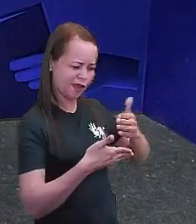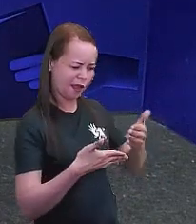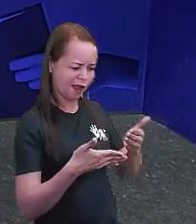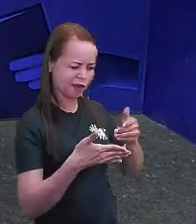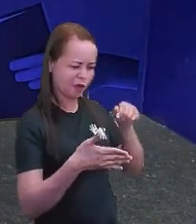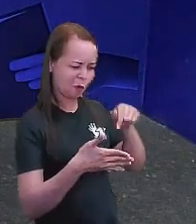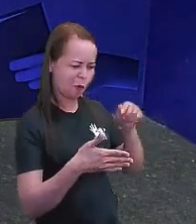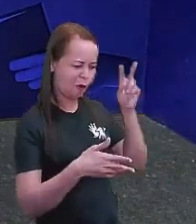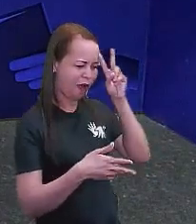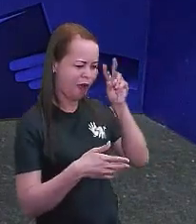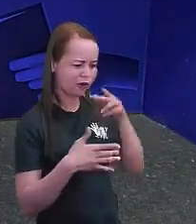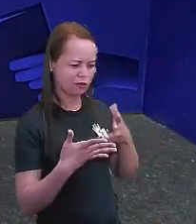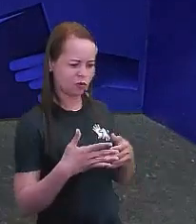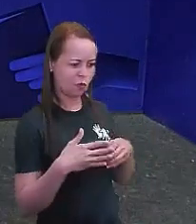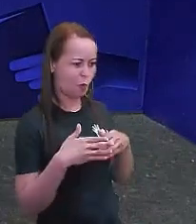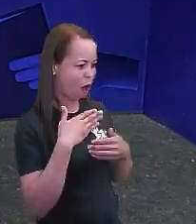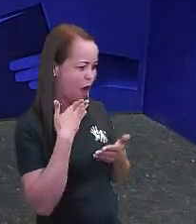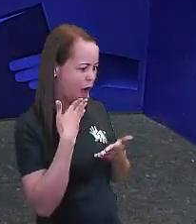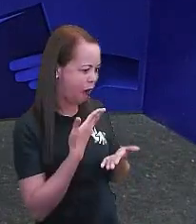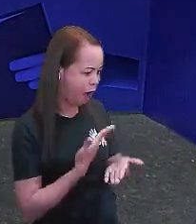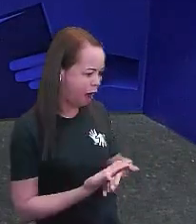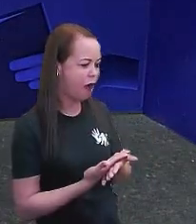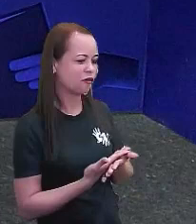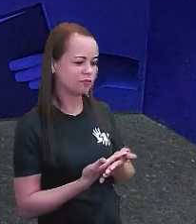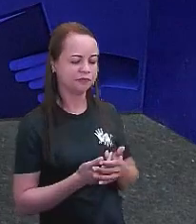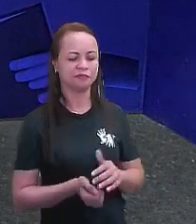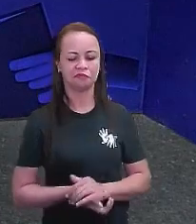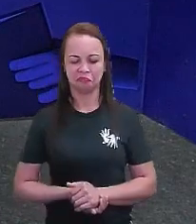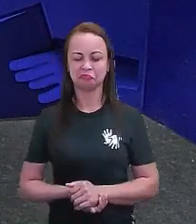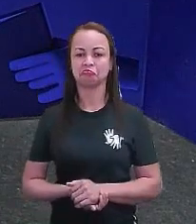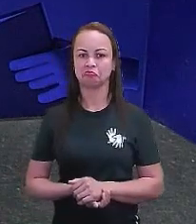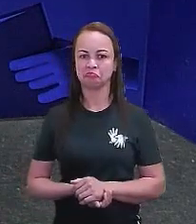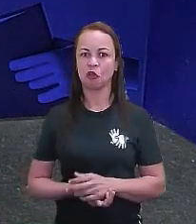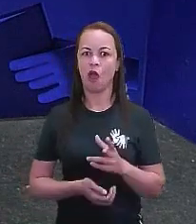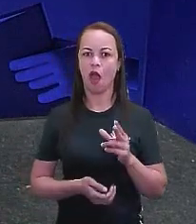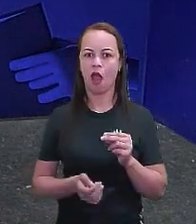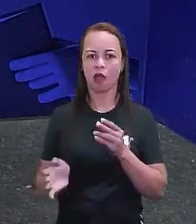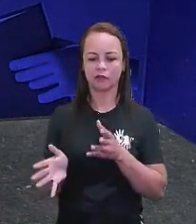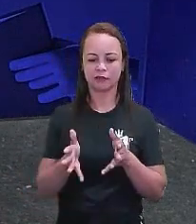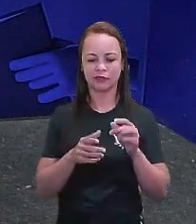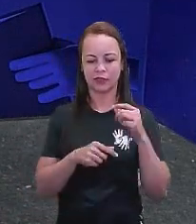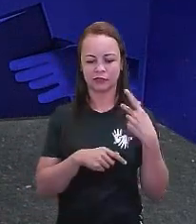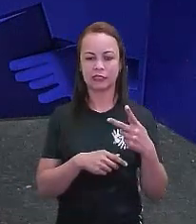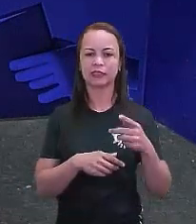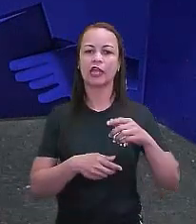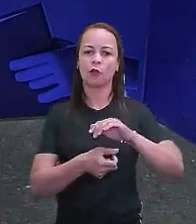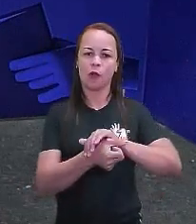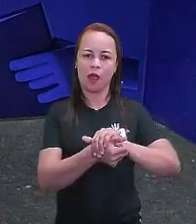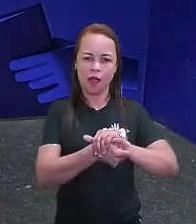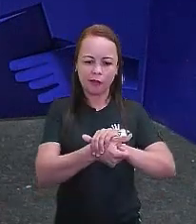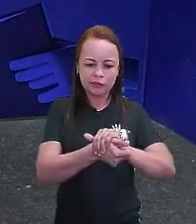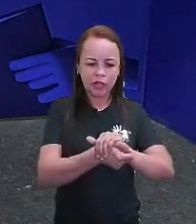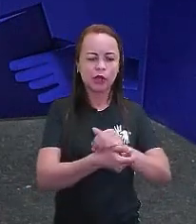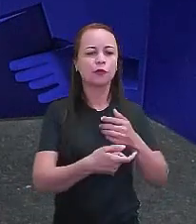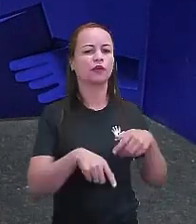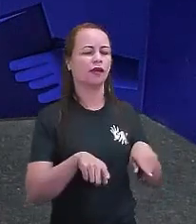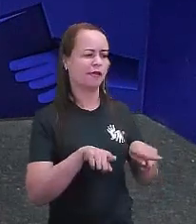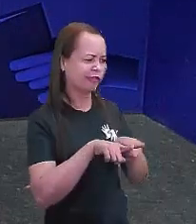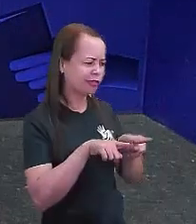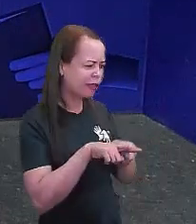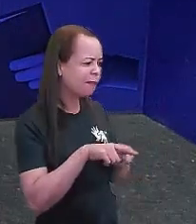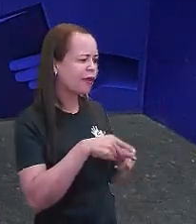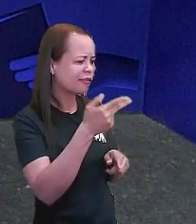é. Uau! Olha só, gente. Tem uma tartaruga. E também tem